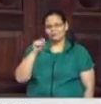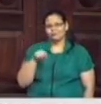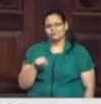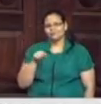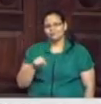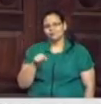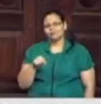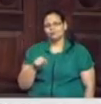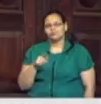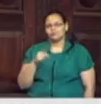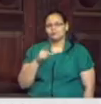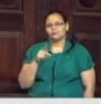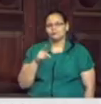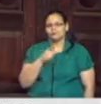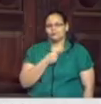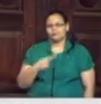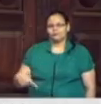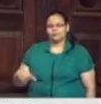Pedro Parente está nomeando